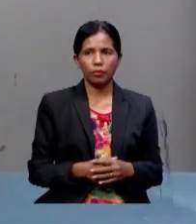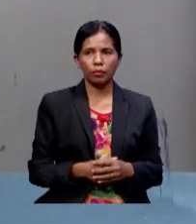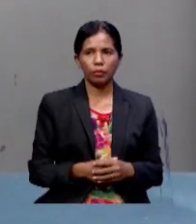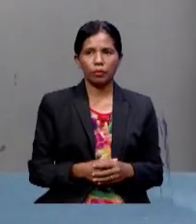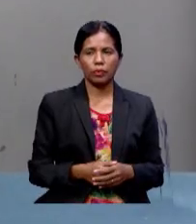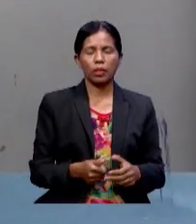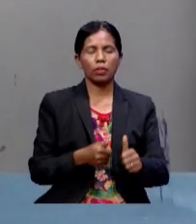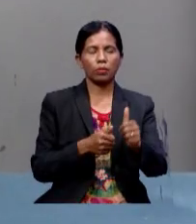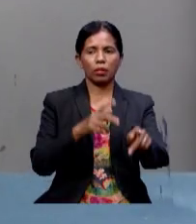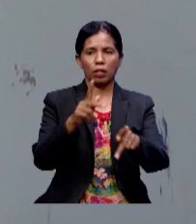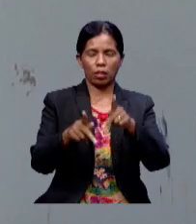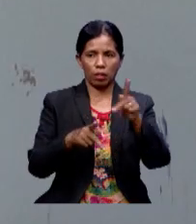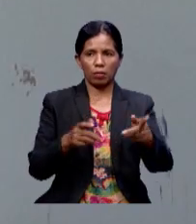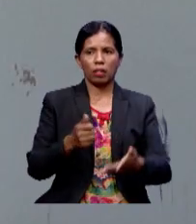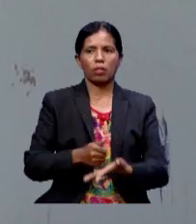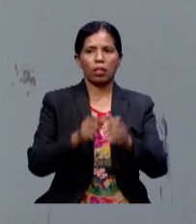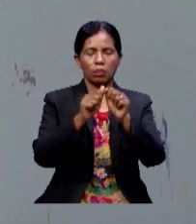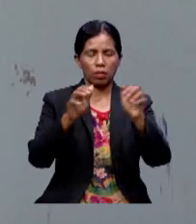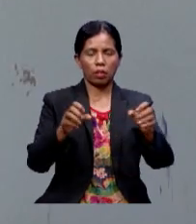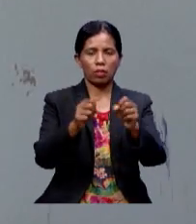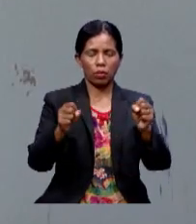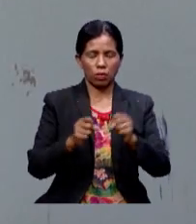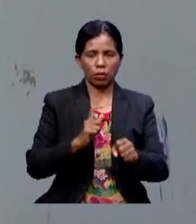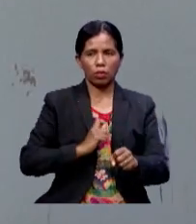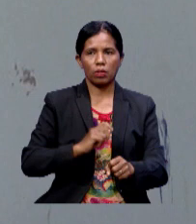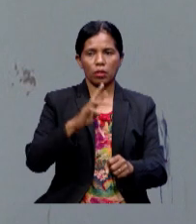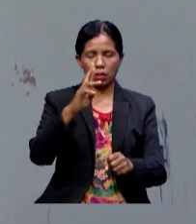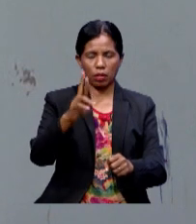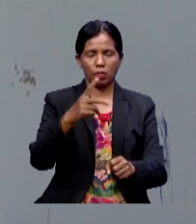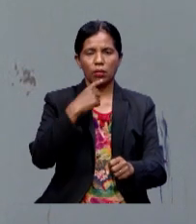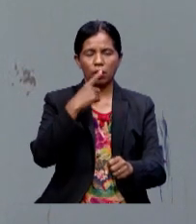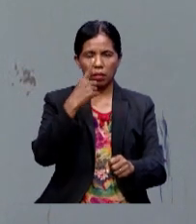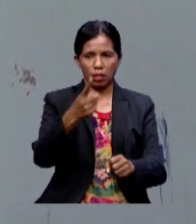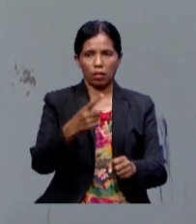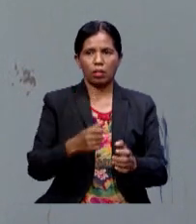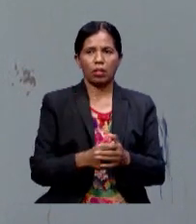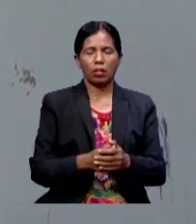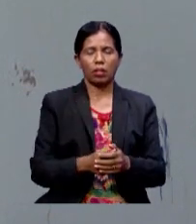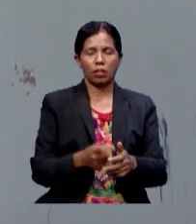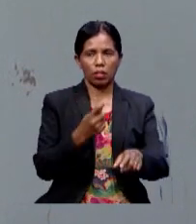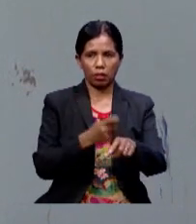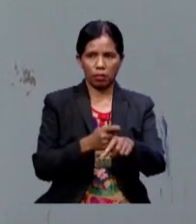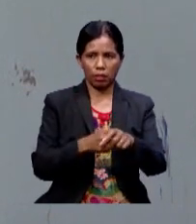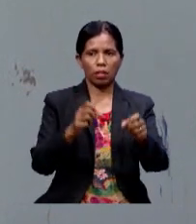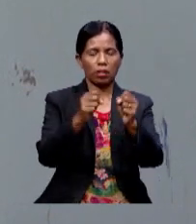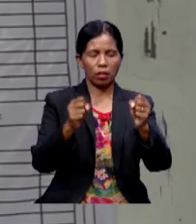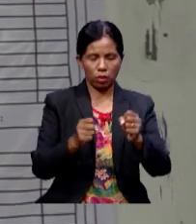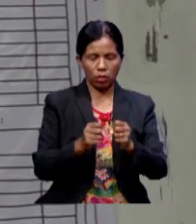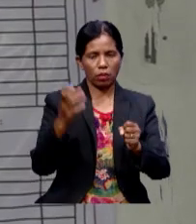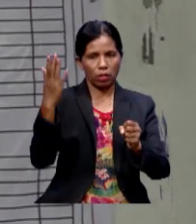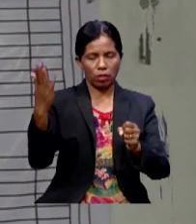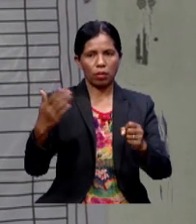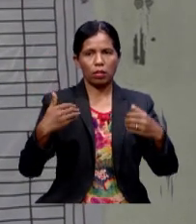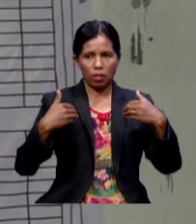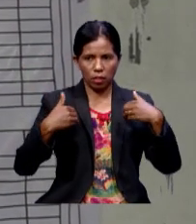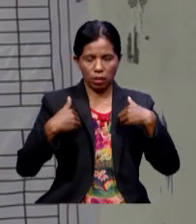Tuir pessoal apoio administração suku Tibar Álvaro Guterres Saldanha Hatete durante ne e suku refere acontece